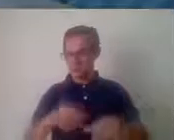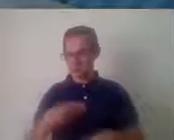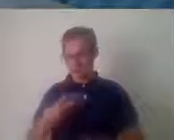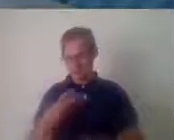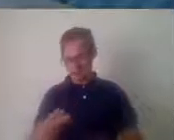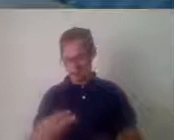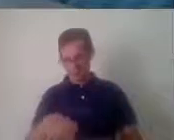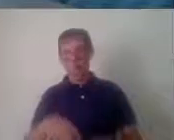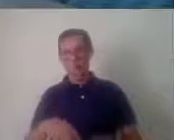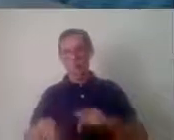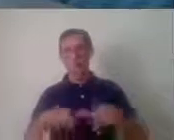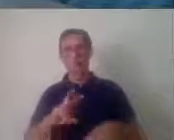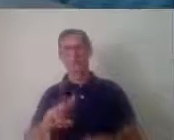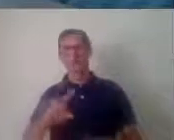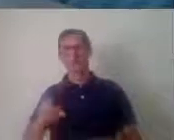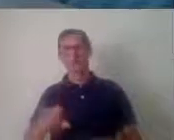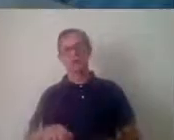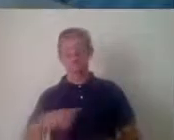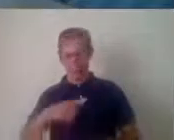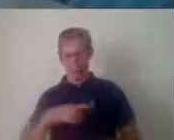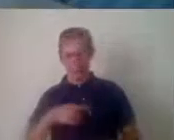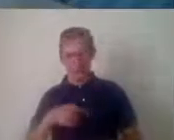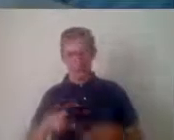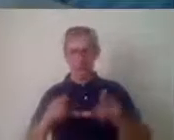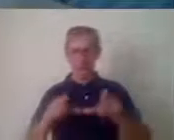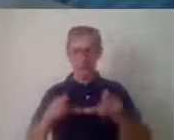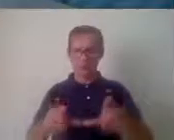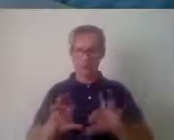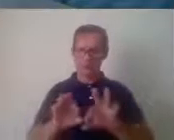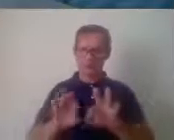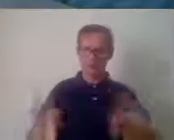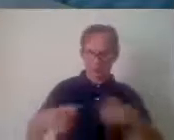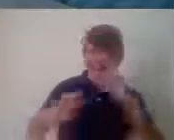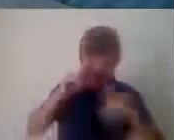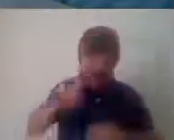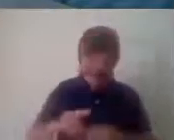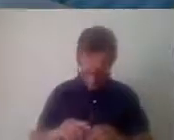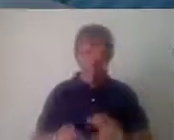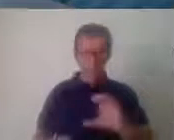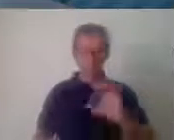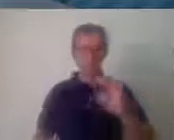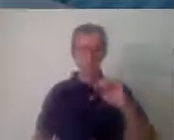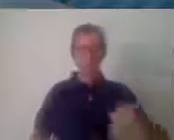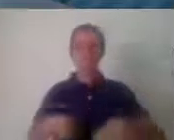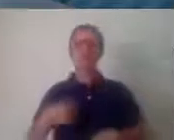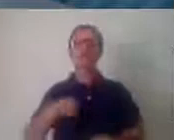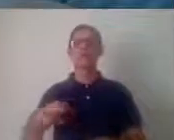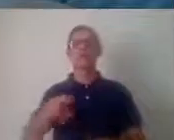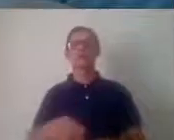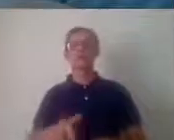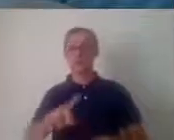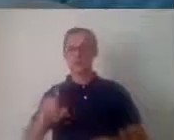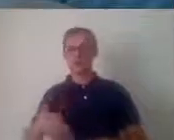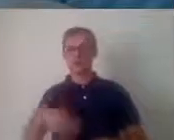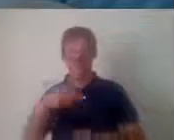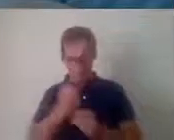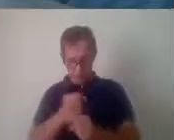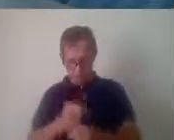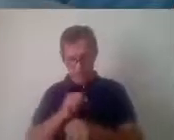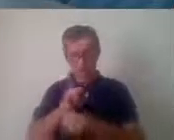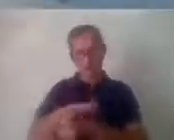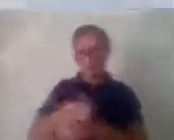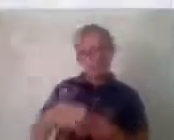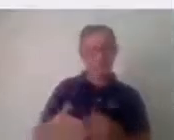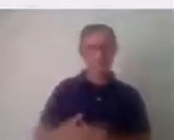Então, trabalhando com 2 variáveis, você vai ter uma placa fina. Essa que é a ideia de centro de massa. Como que eu utilizo as integrais para calcular? Acompanhe no